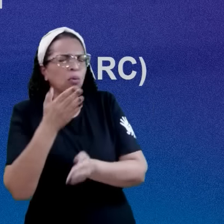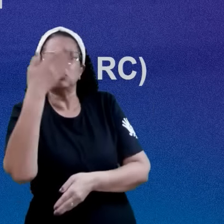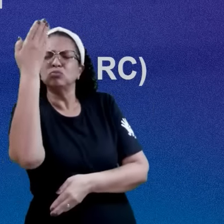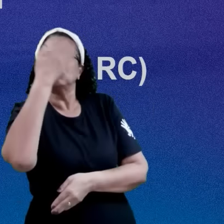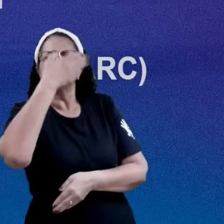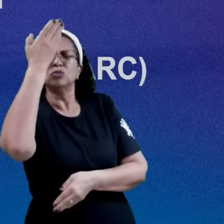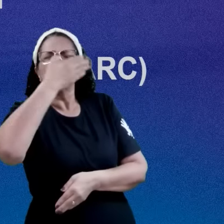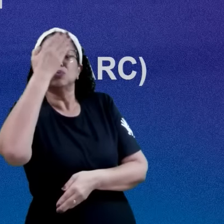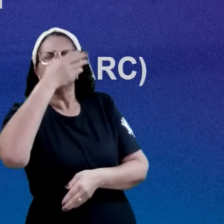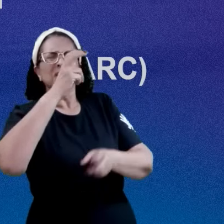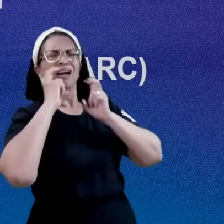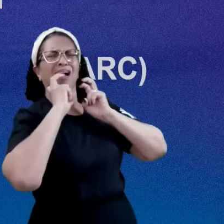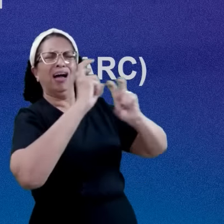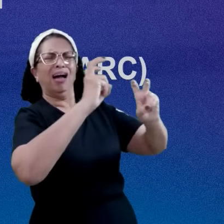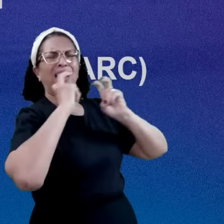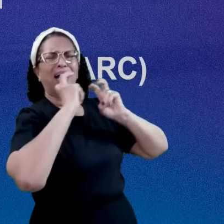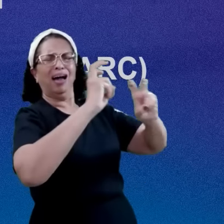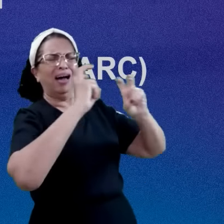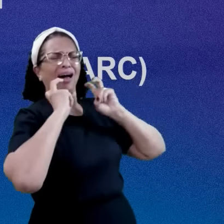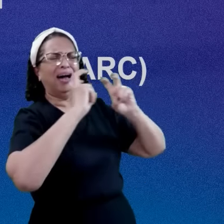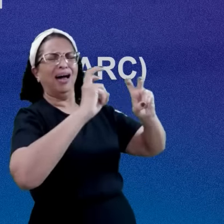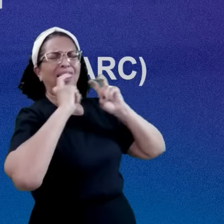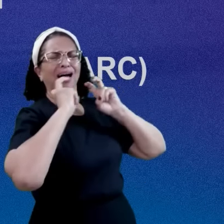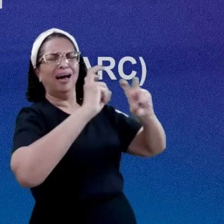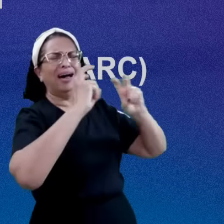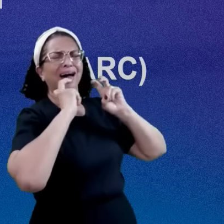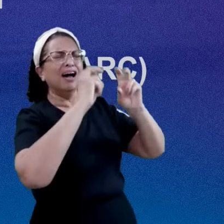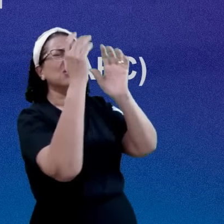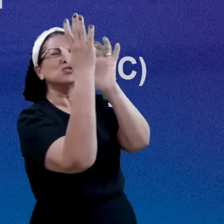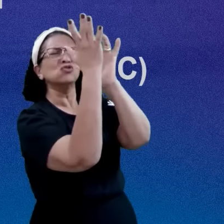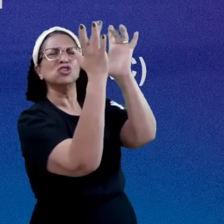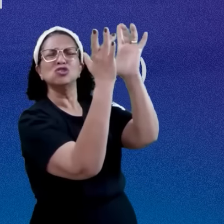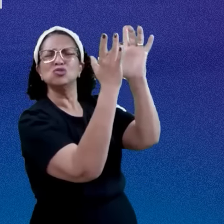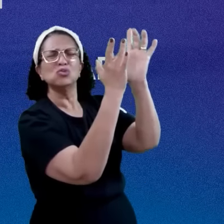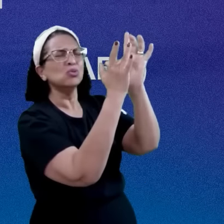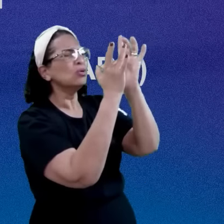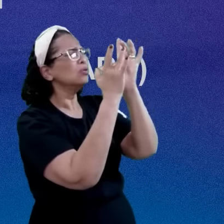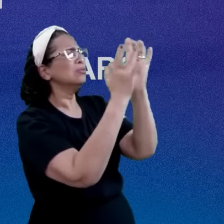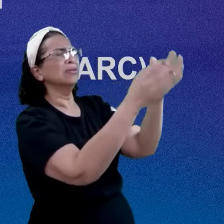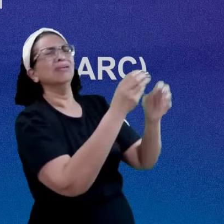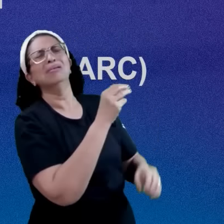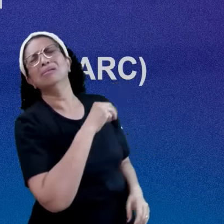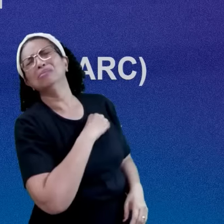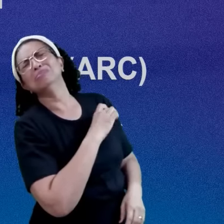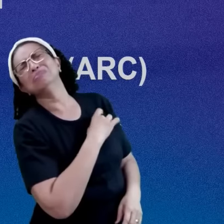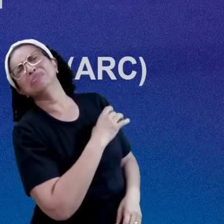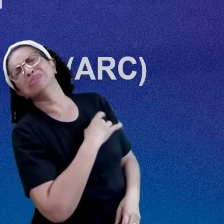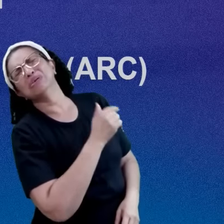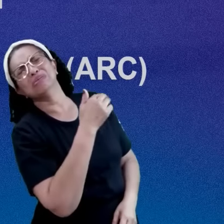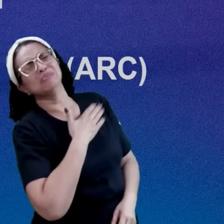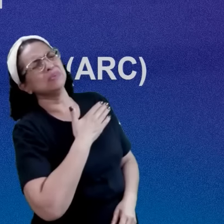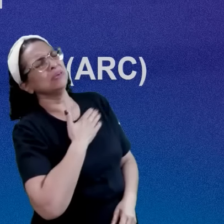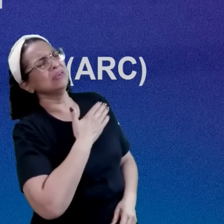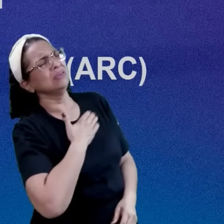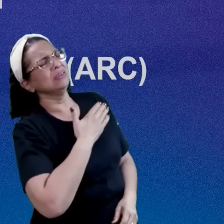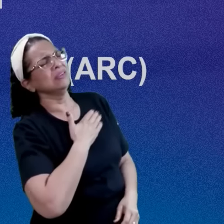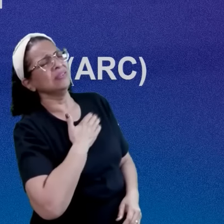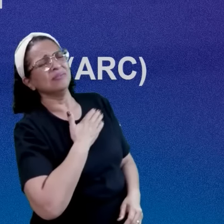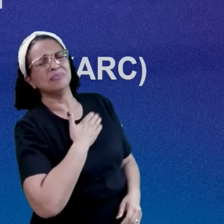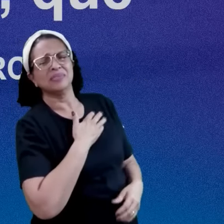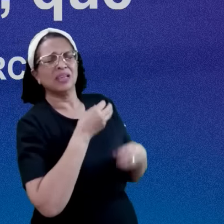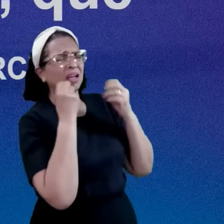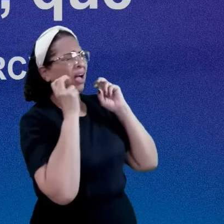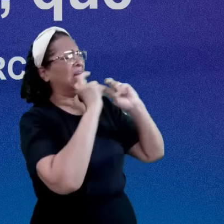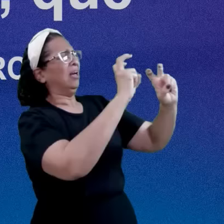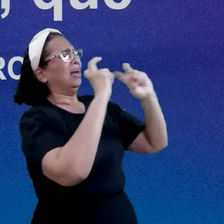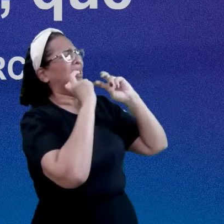misericórdia de mim e muitos o repreendia para que ele se calasse mas ele clamava cada vez mais alto dizendo filho de Davi tem misericórdia